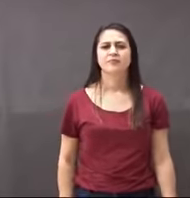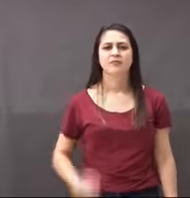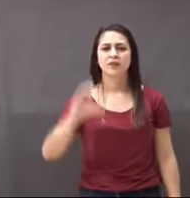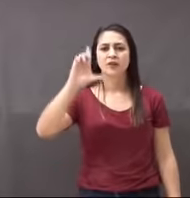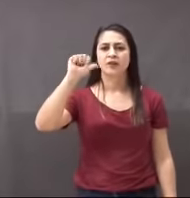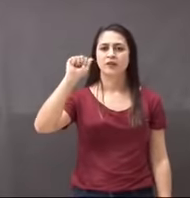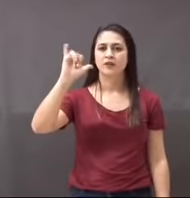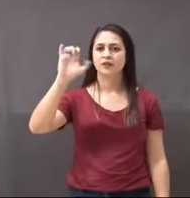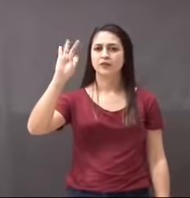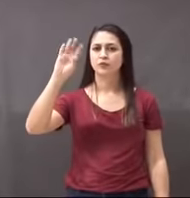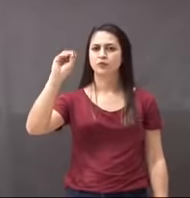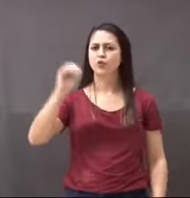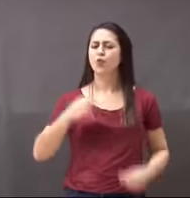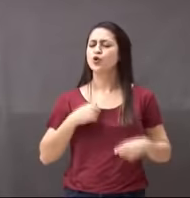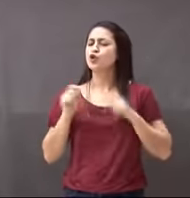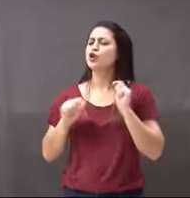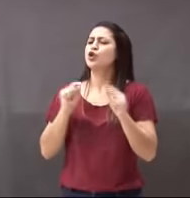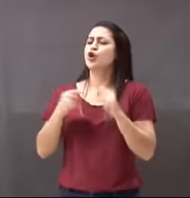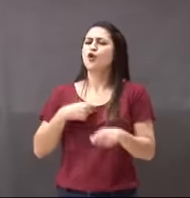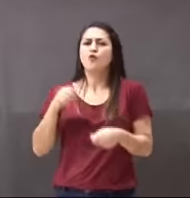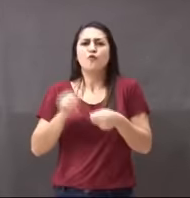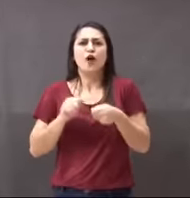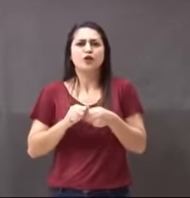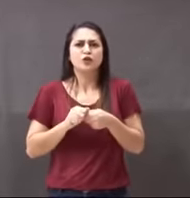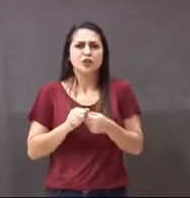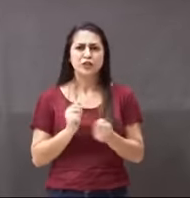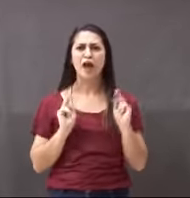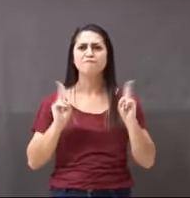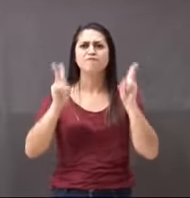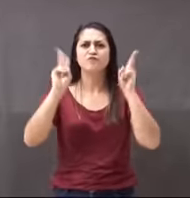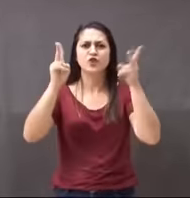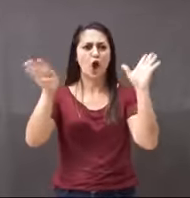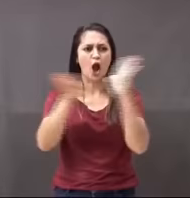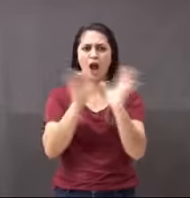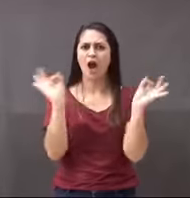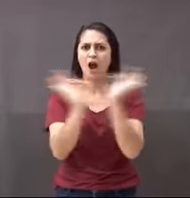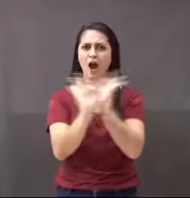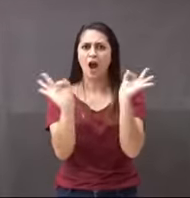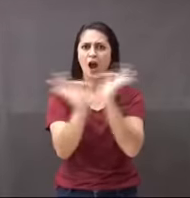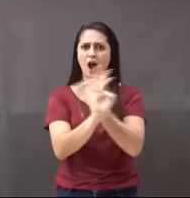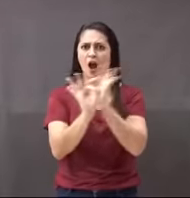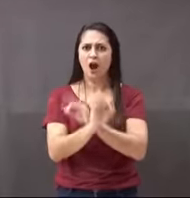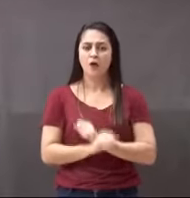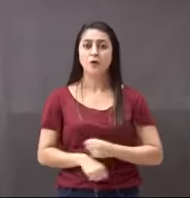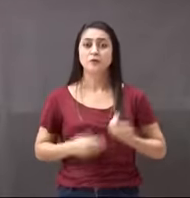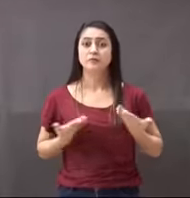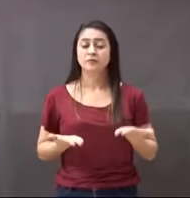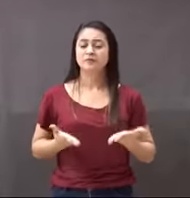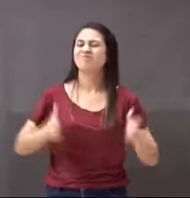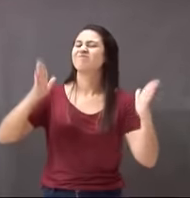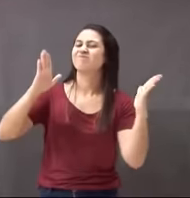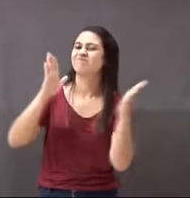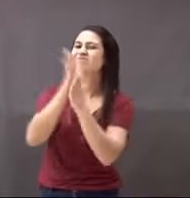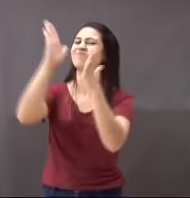Cleiton, o que é que eu faço enquanto a vitória não chega? Então